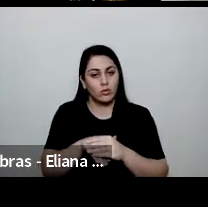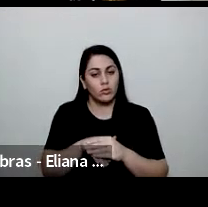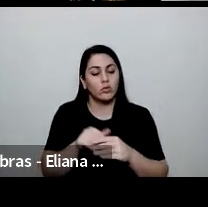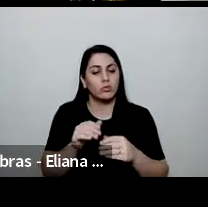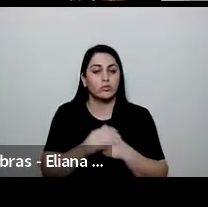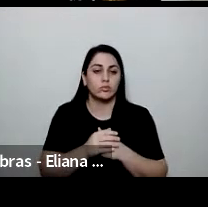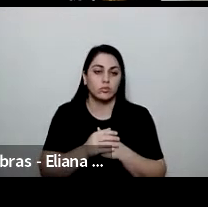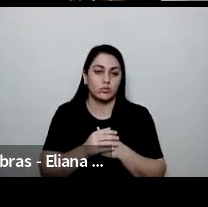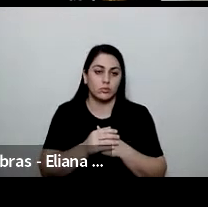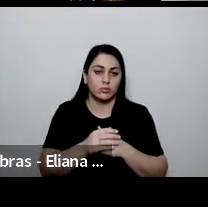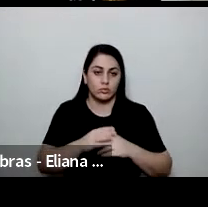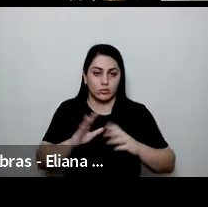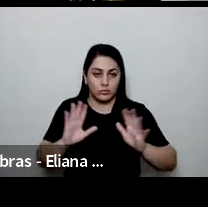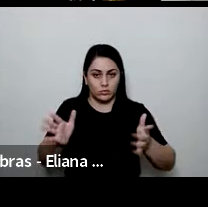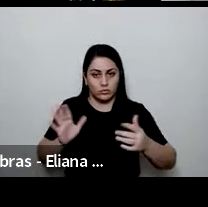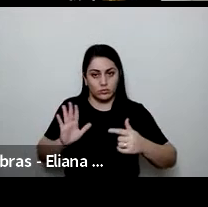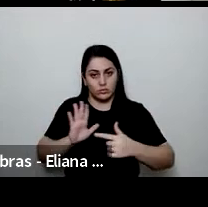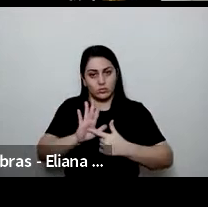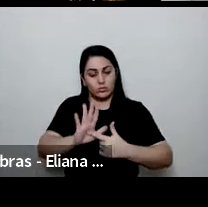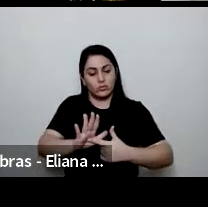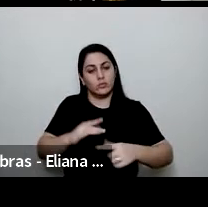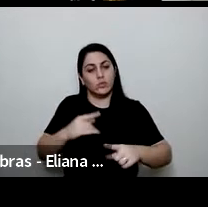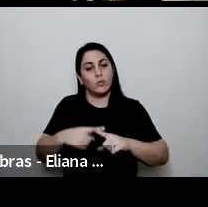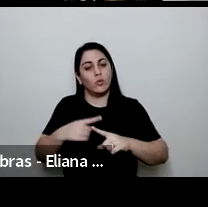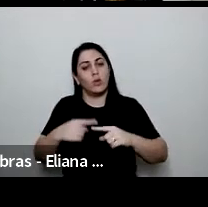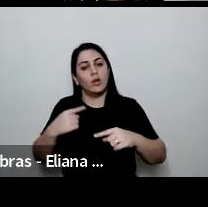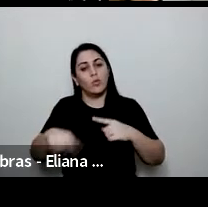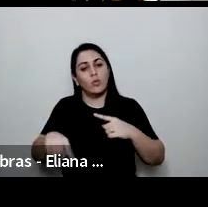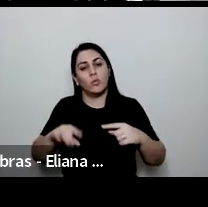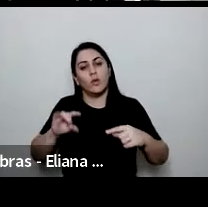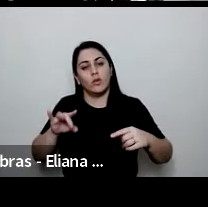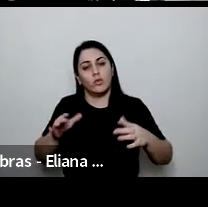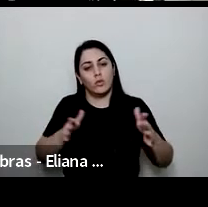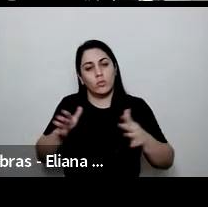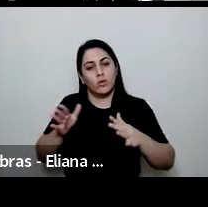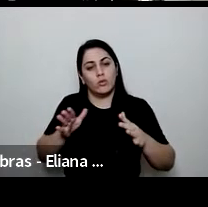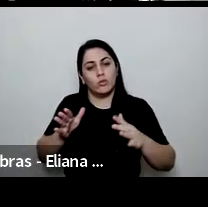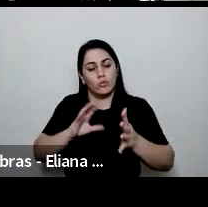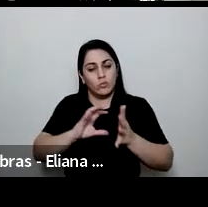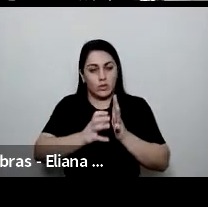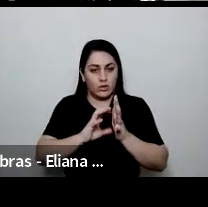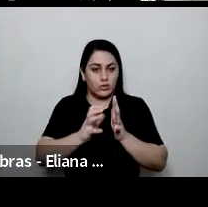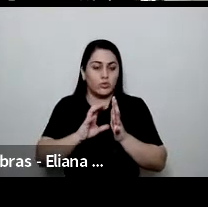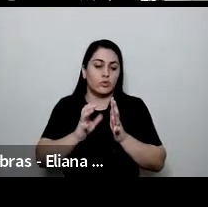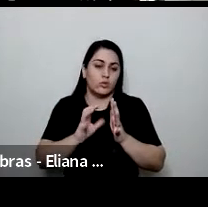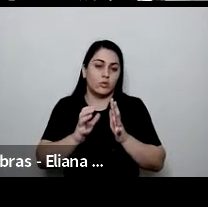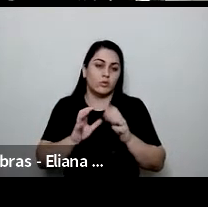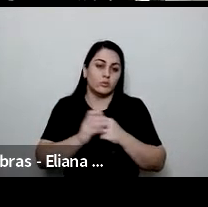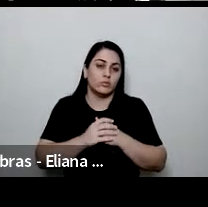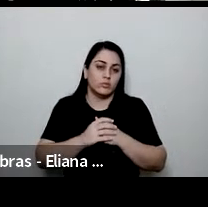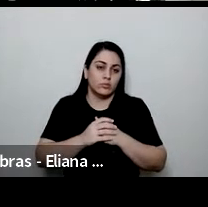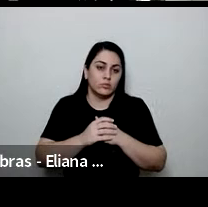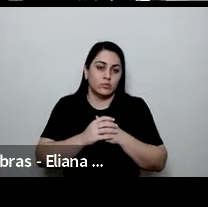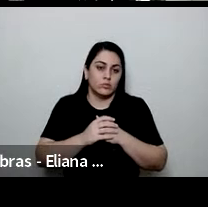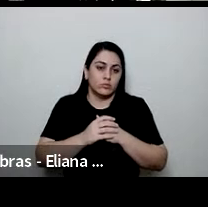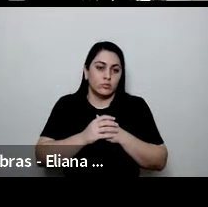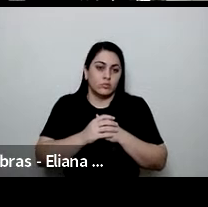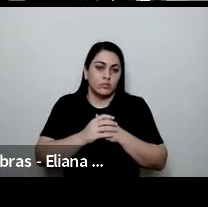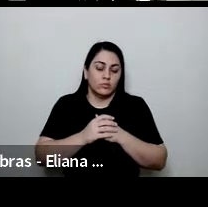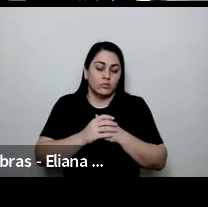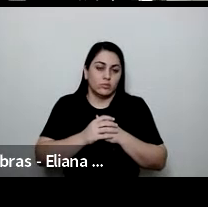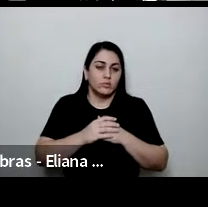para a divinar supramencionado os nosso trato apenas divulgação de Identidade do partido na espécie Entretanto